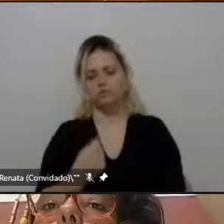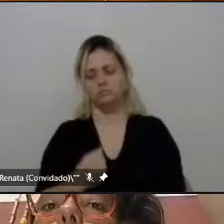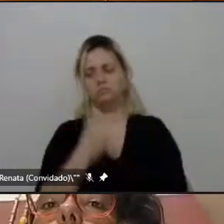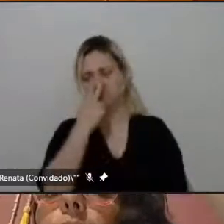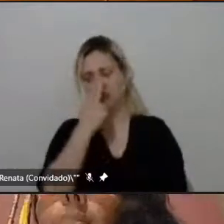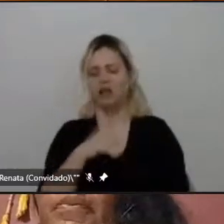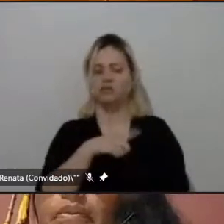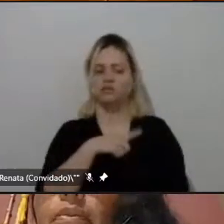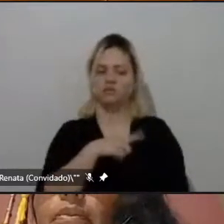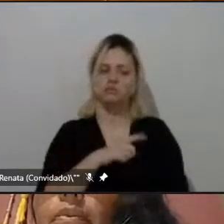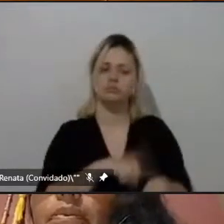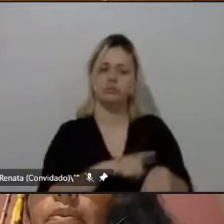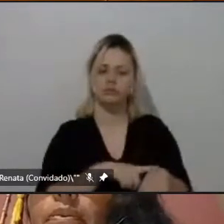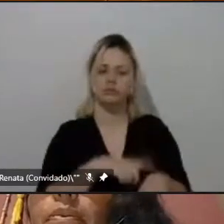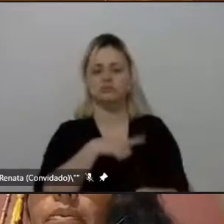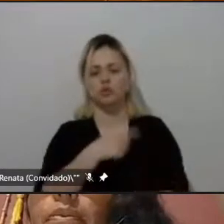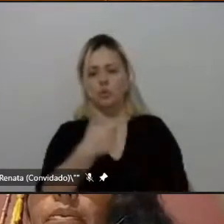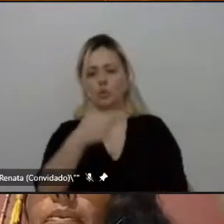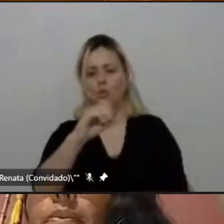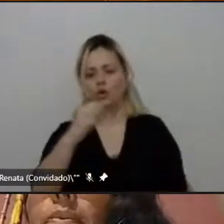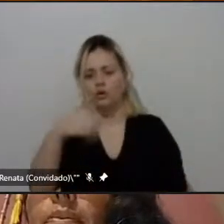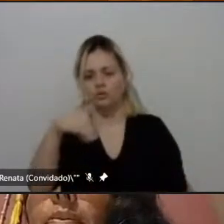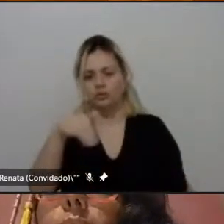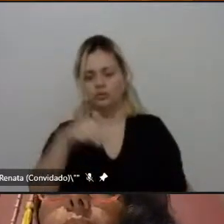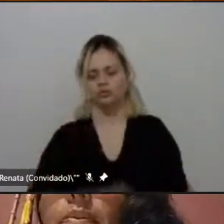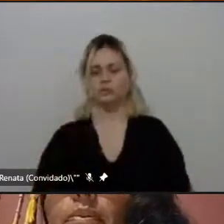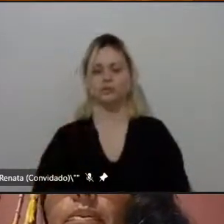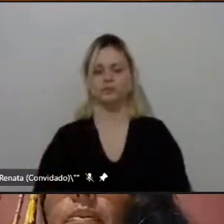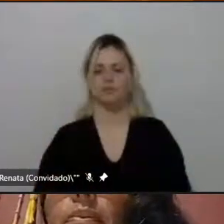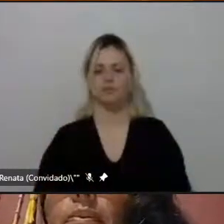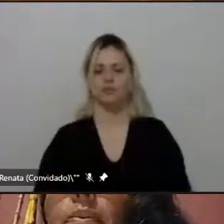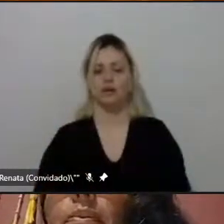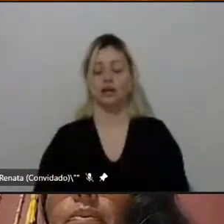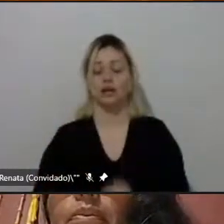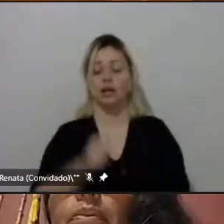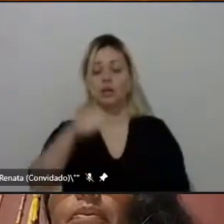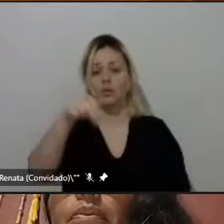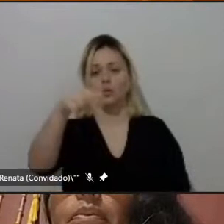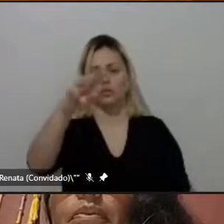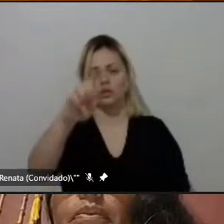temos uns 20 minutos. Vou passar então a palavra para a Ângela.